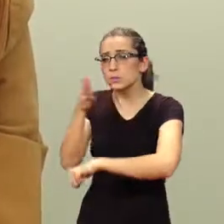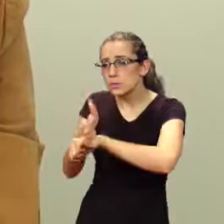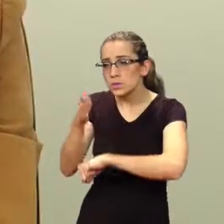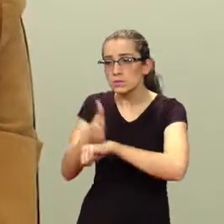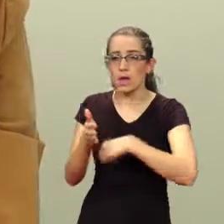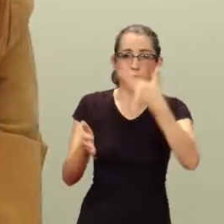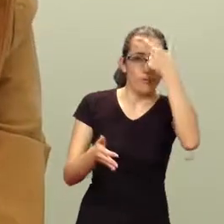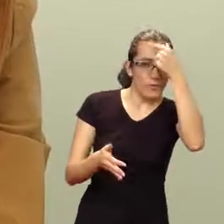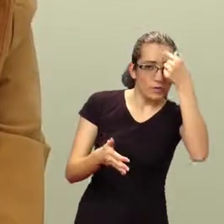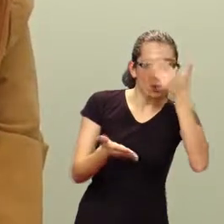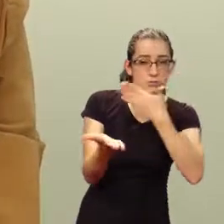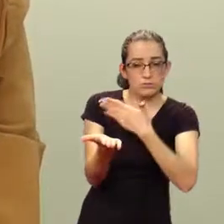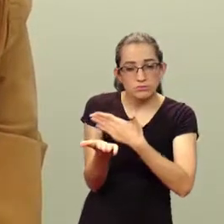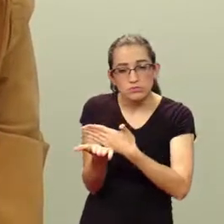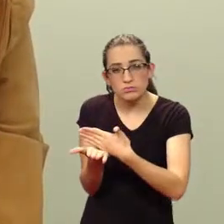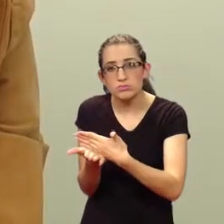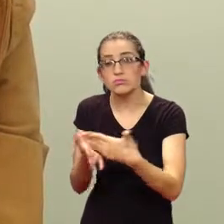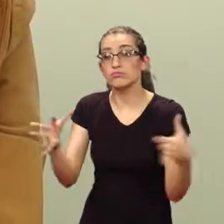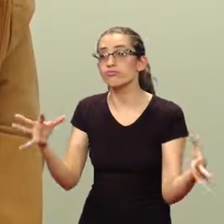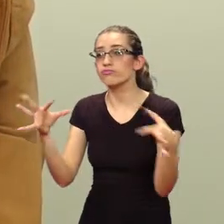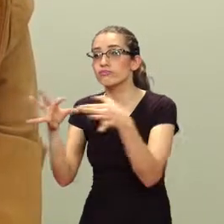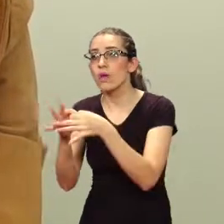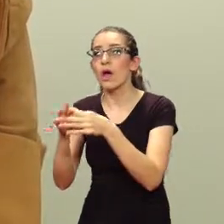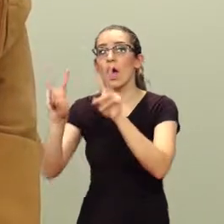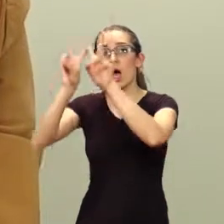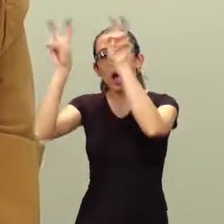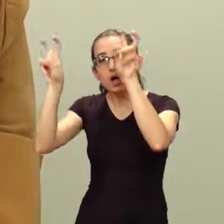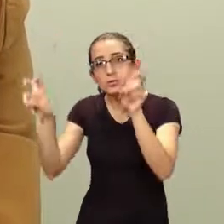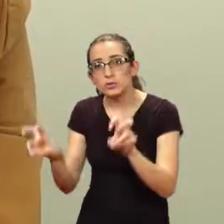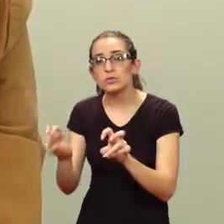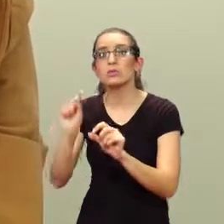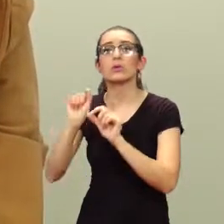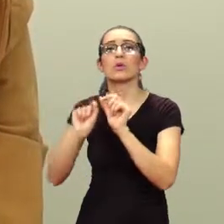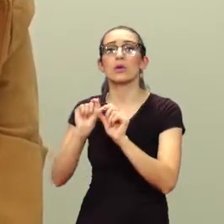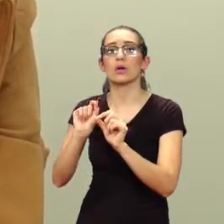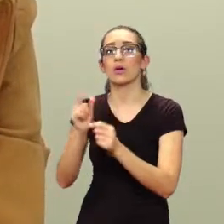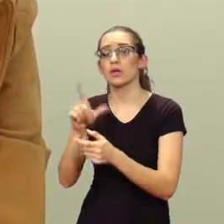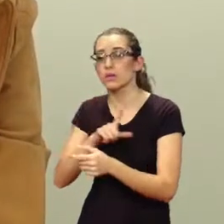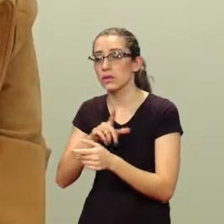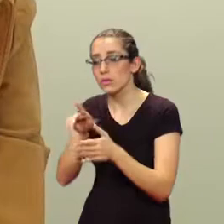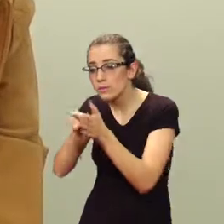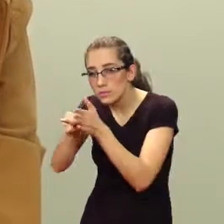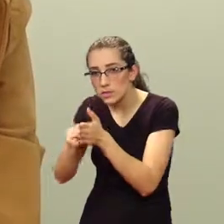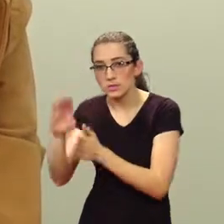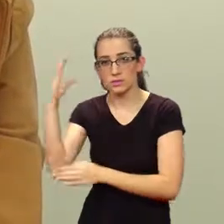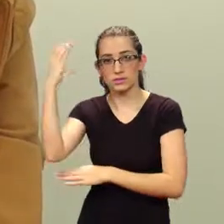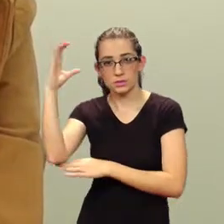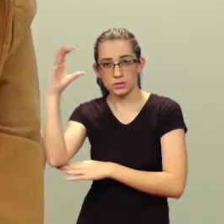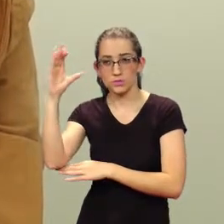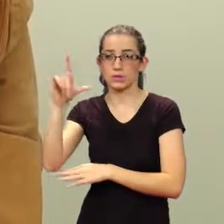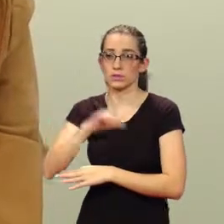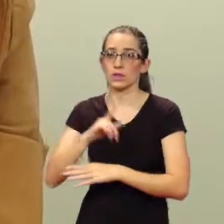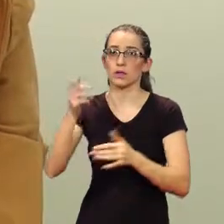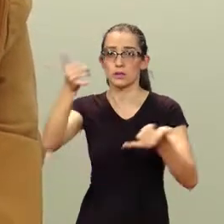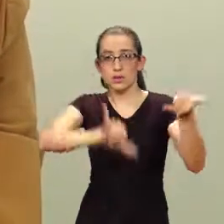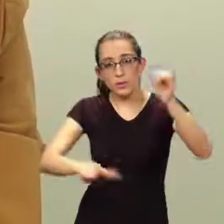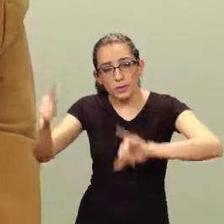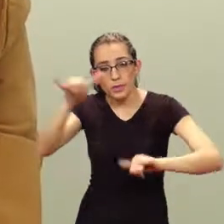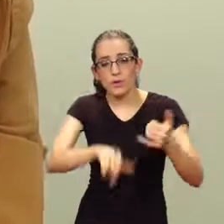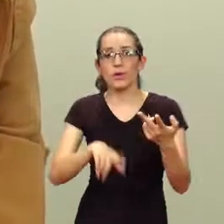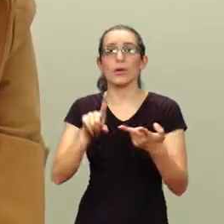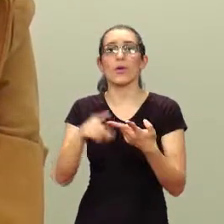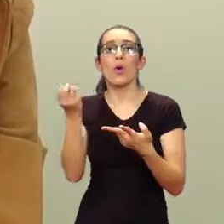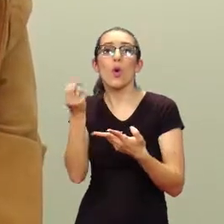a participar desde a graduação, né, com temas voltados para a iniciação científica, né, tendo como foco